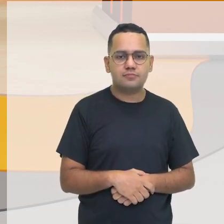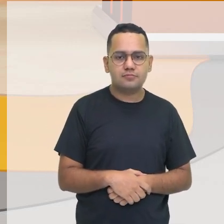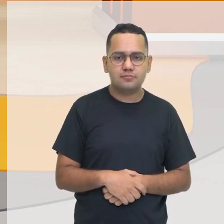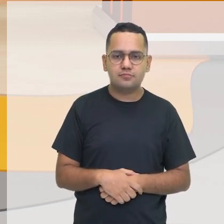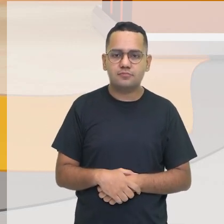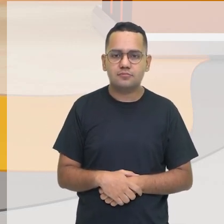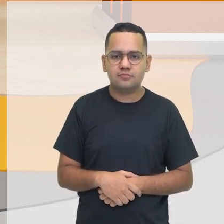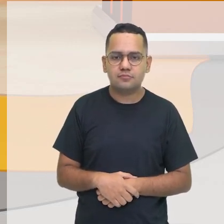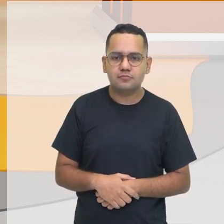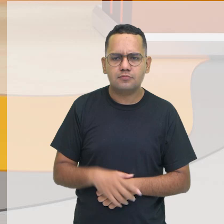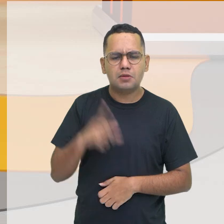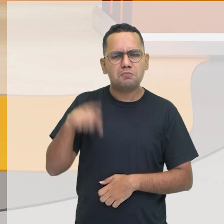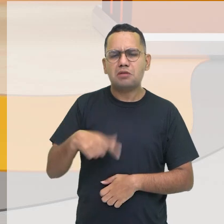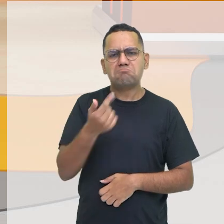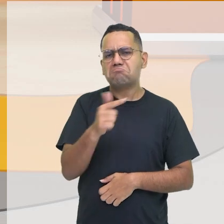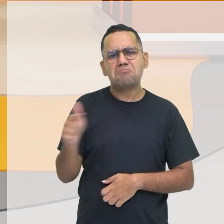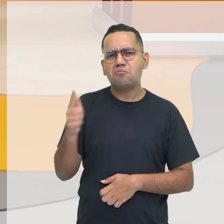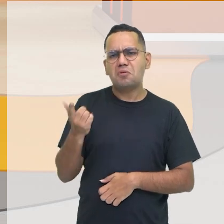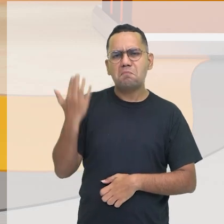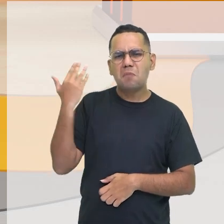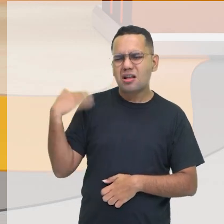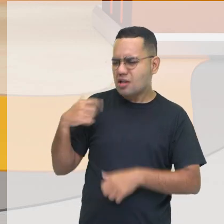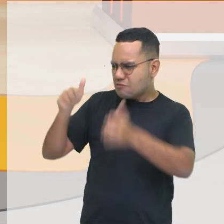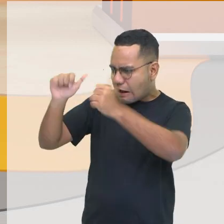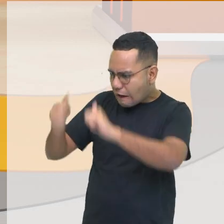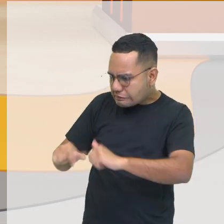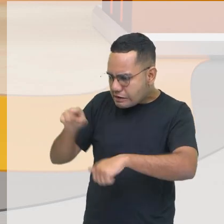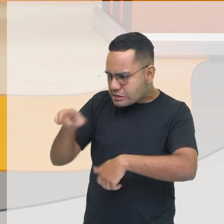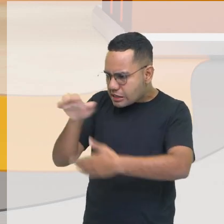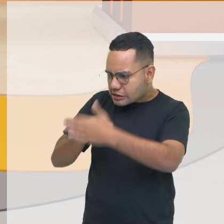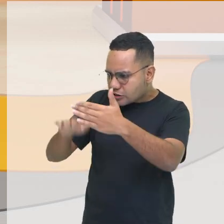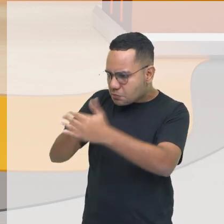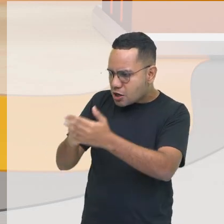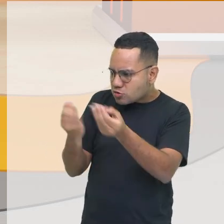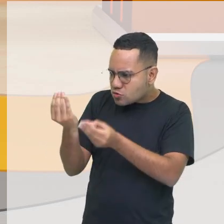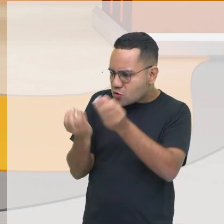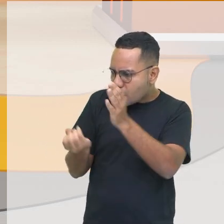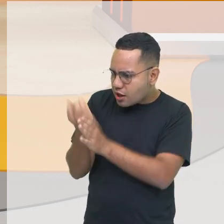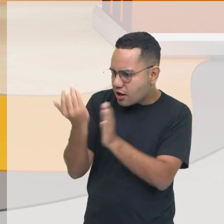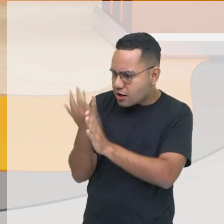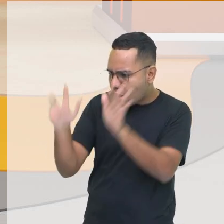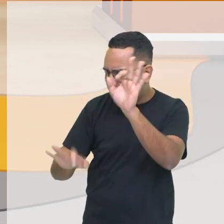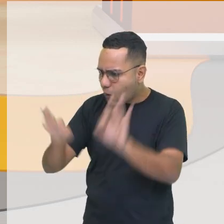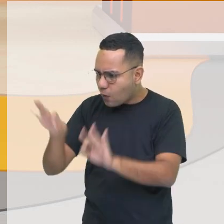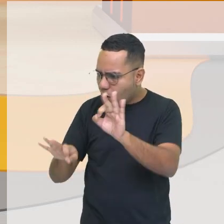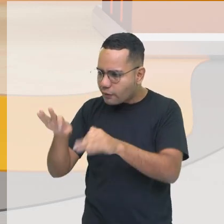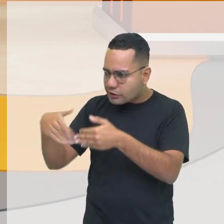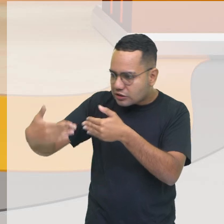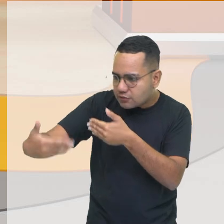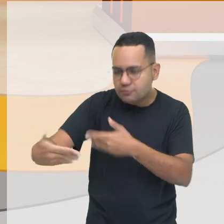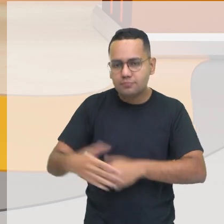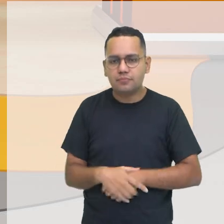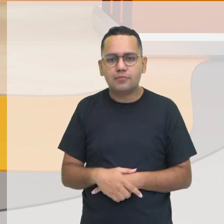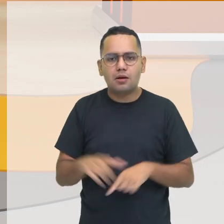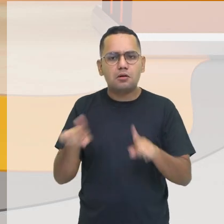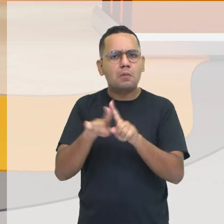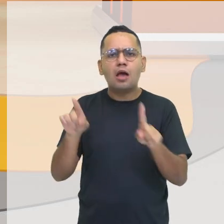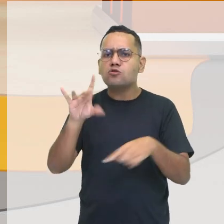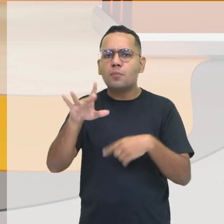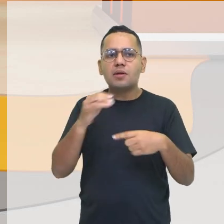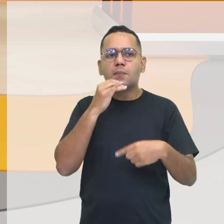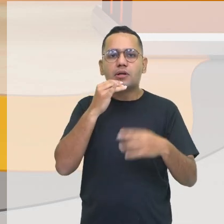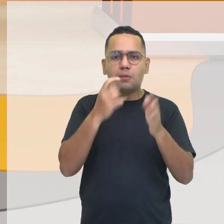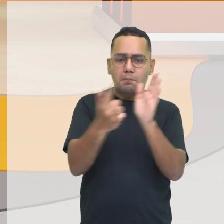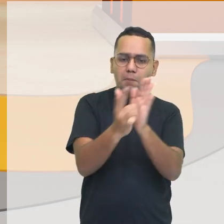assim, uma verificação rigorosa para a implementação dessas empresas. Então, muitas empresas que